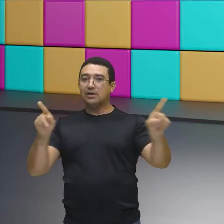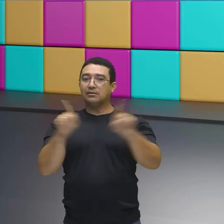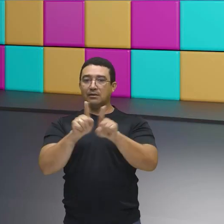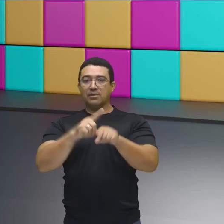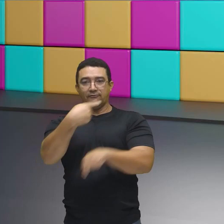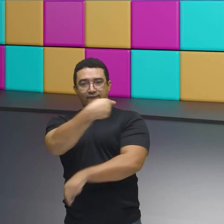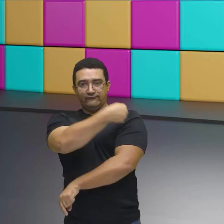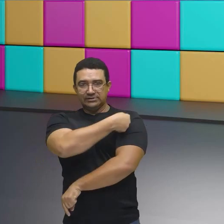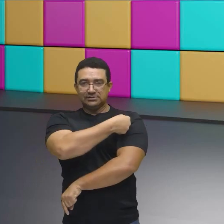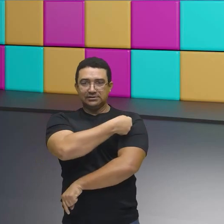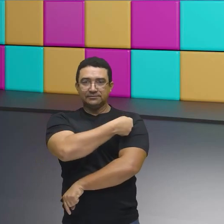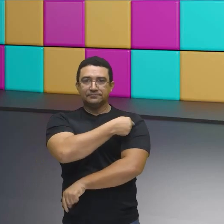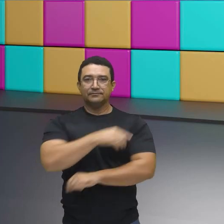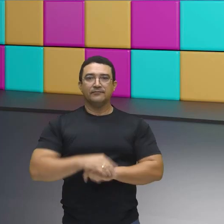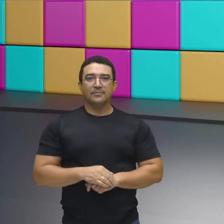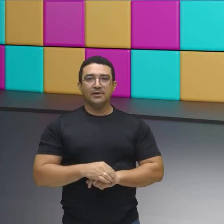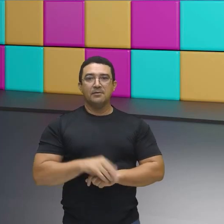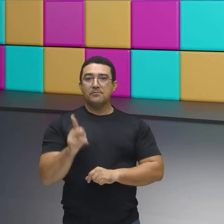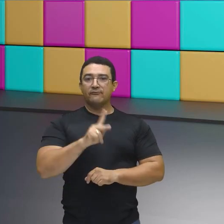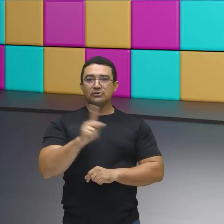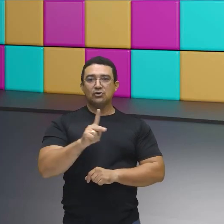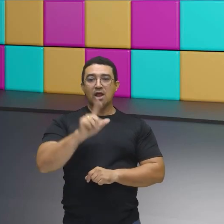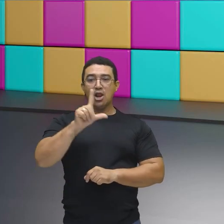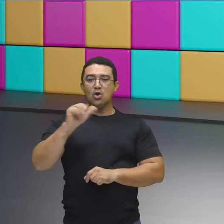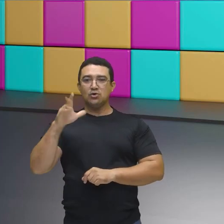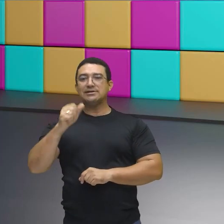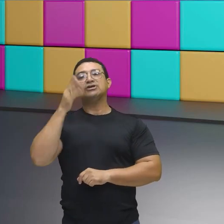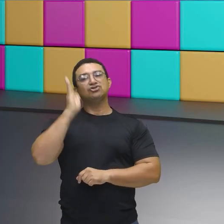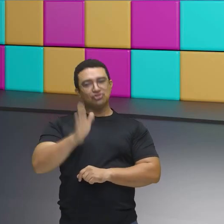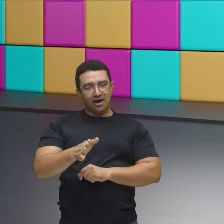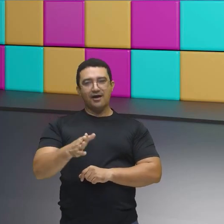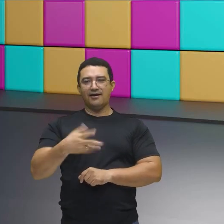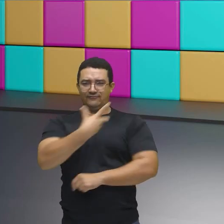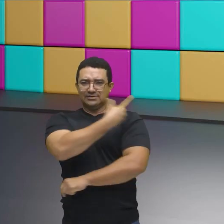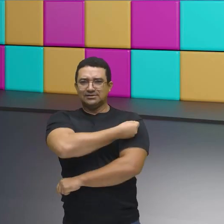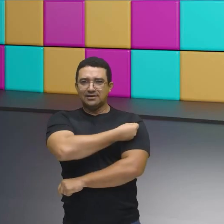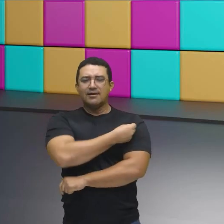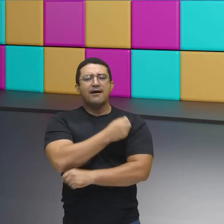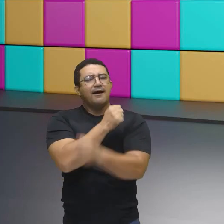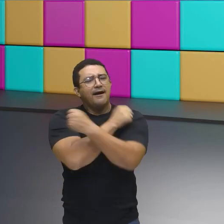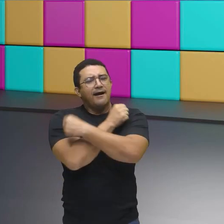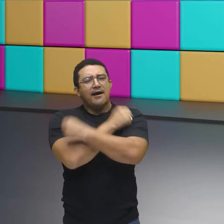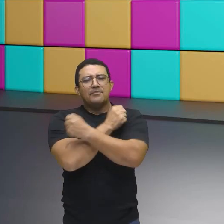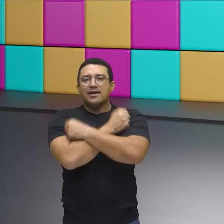a vez. A professora Lúcia já está vacinada com as 2 doses. Então, um abraço e